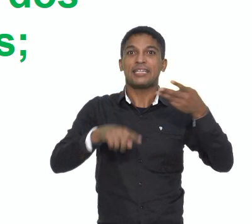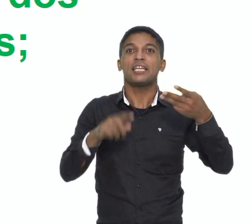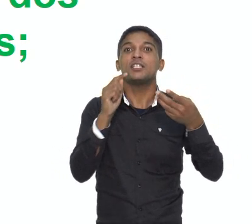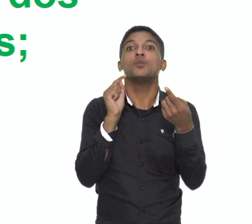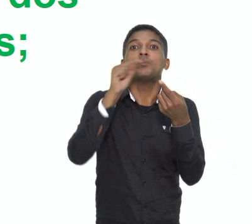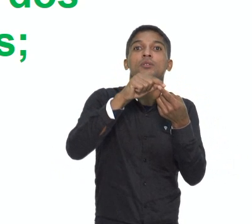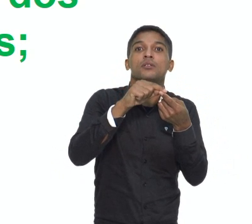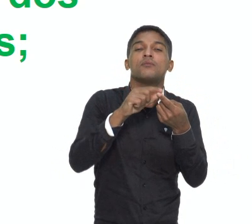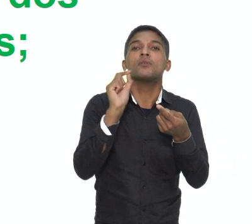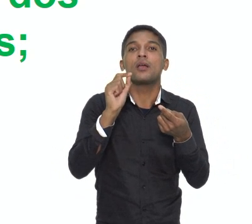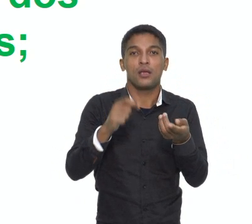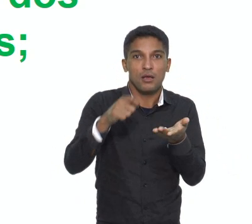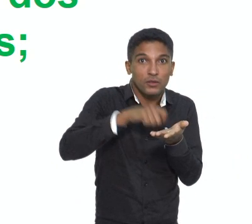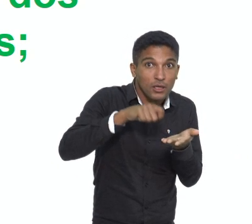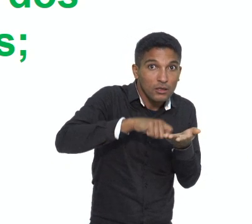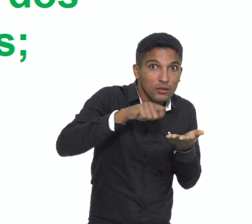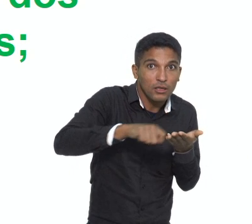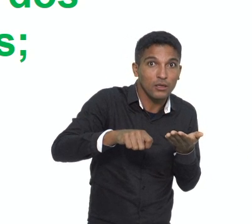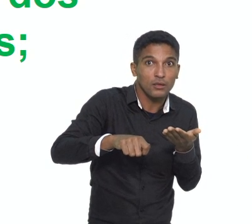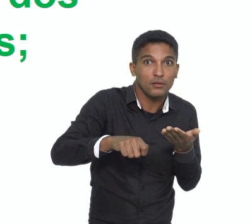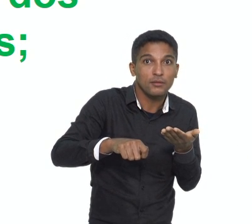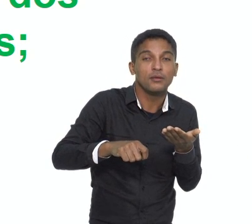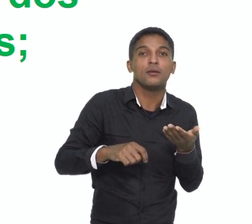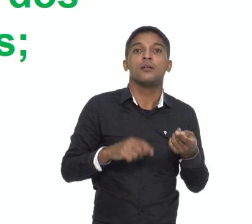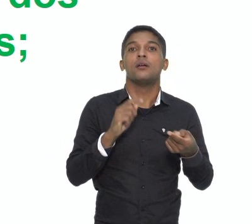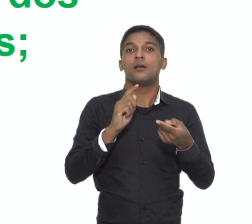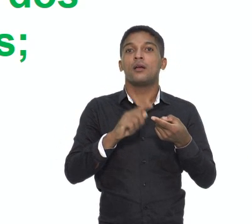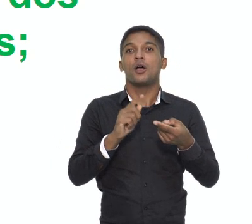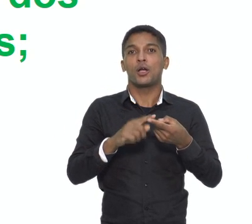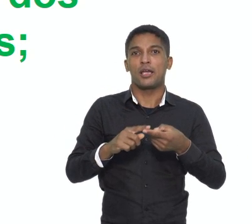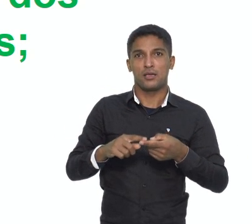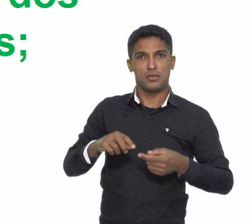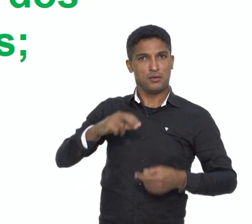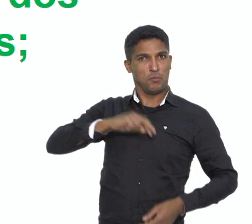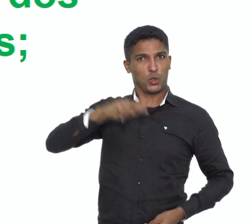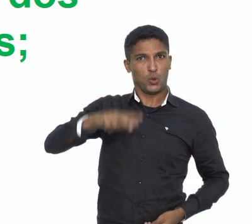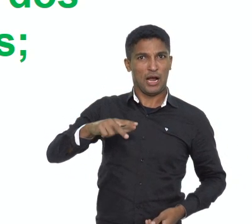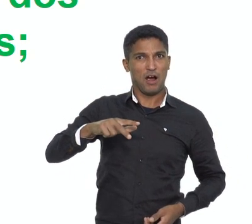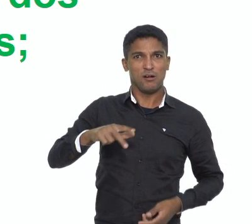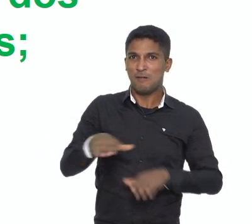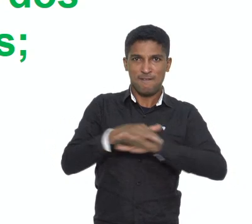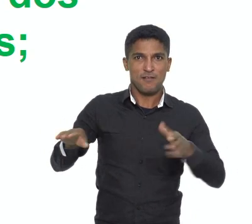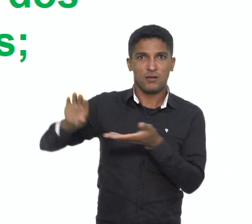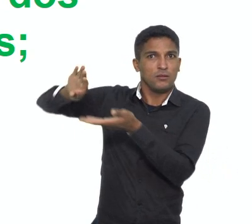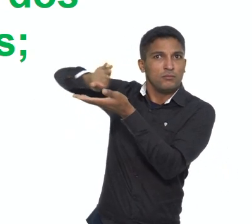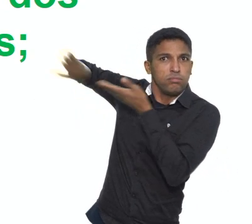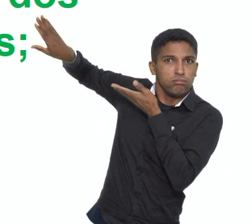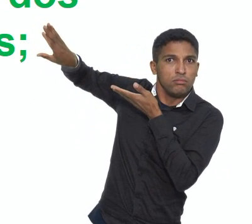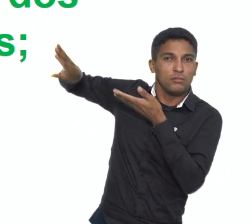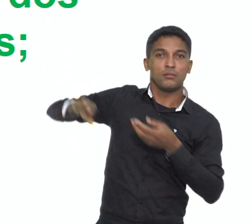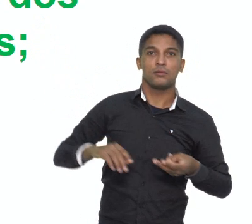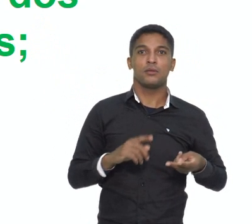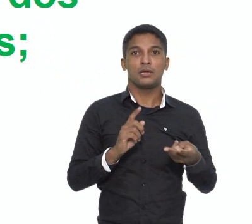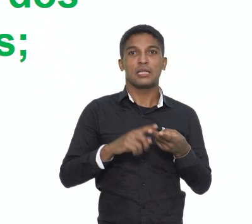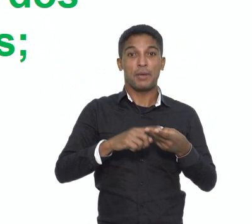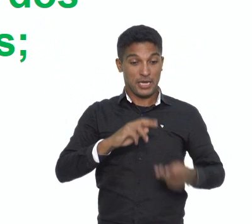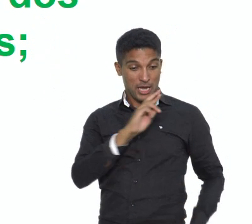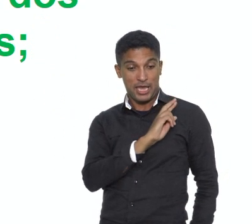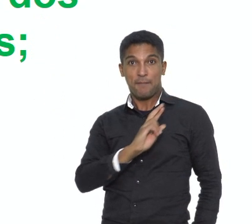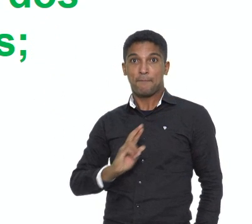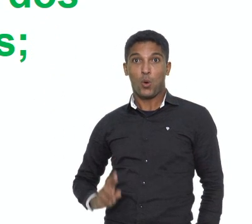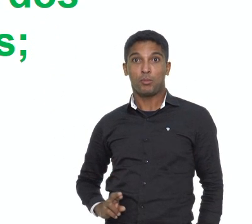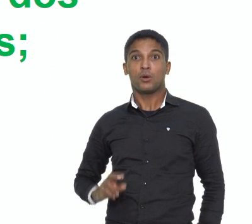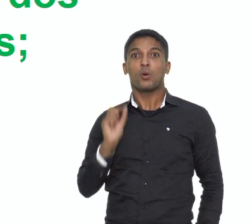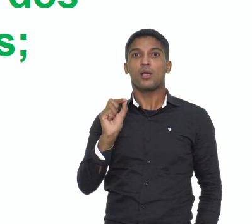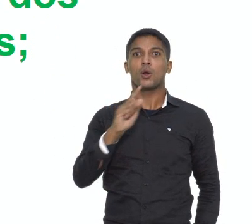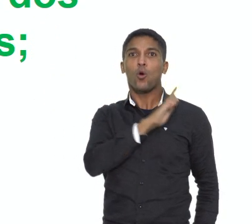Então, 3 dos 5 apresentados. O fim do domínio português na Bahia, a proclamação de uma república em que todos tivessem igualdade de tratamento,